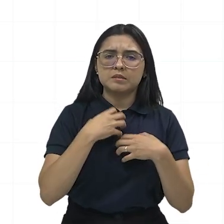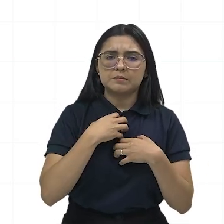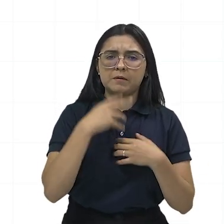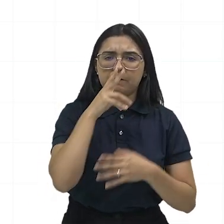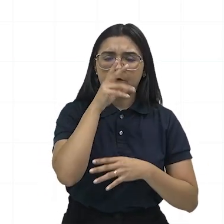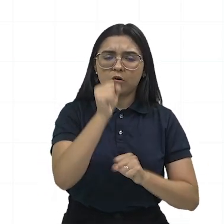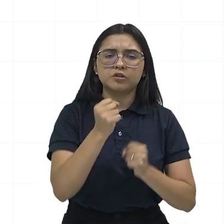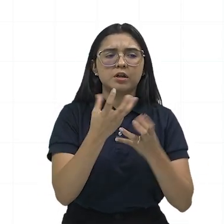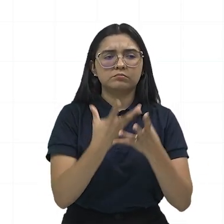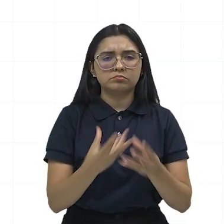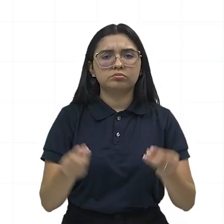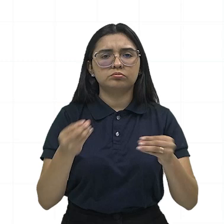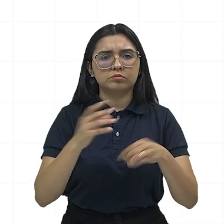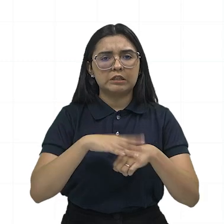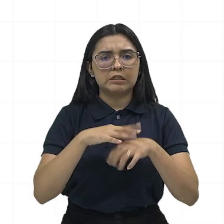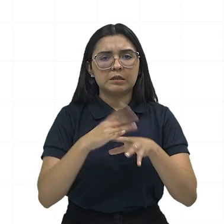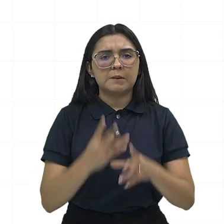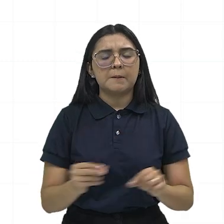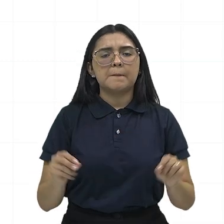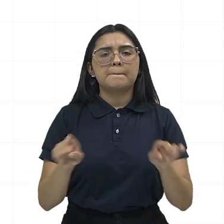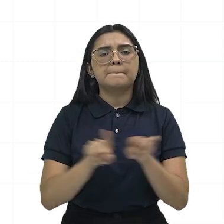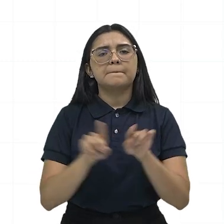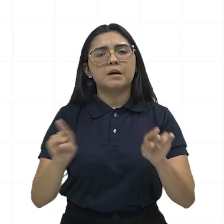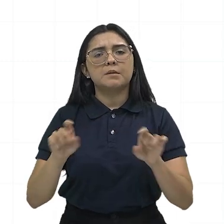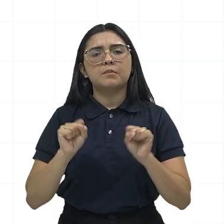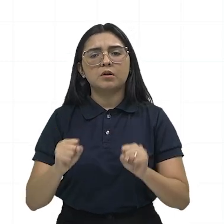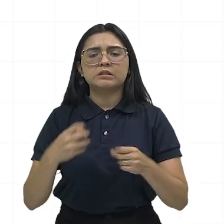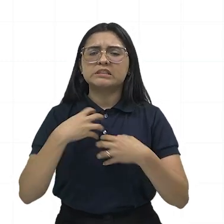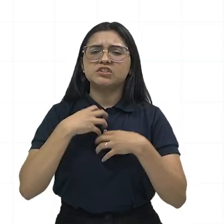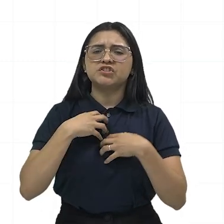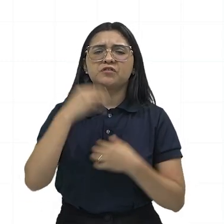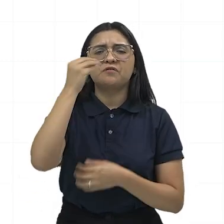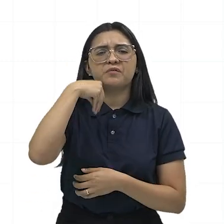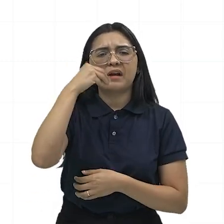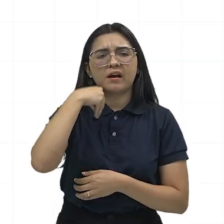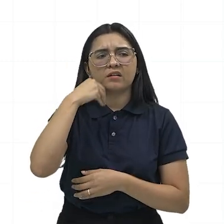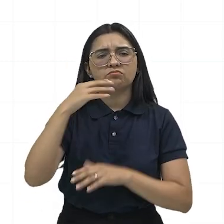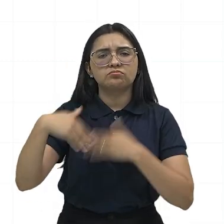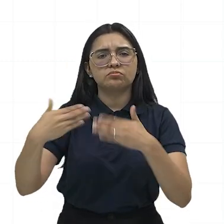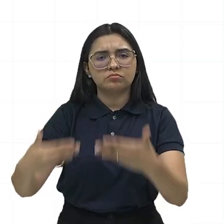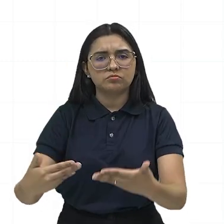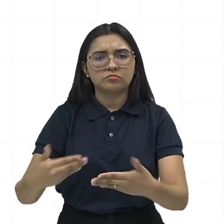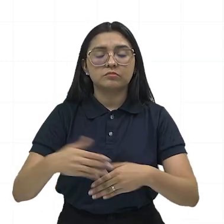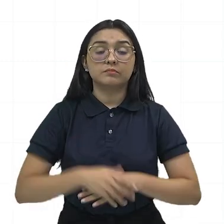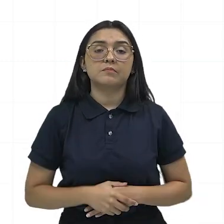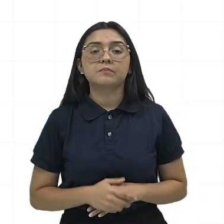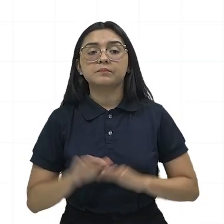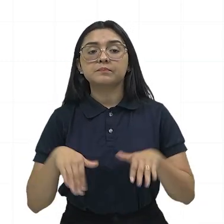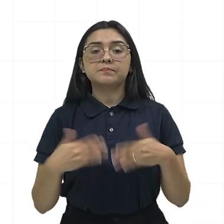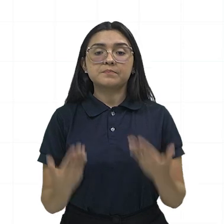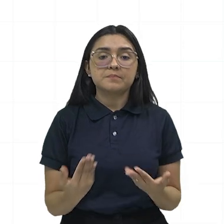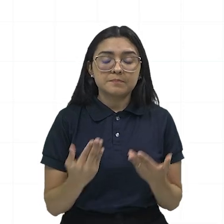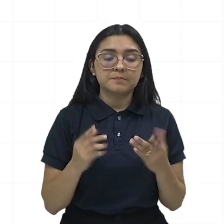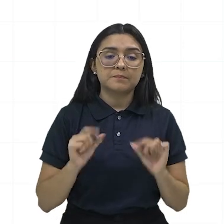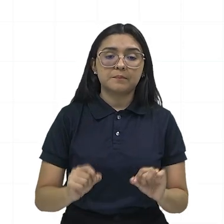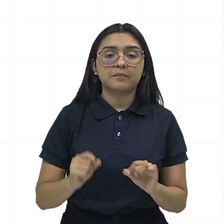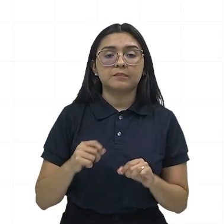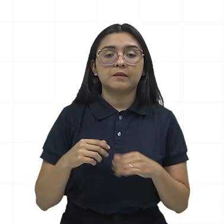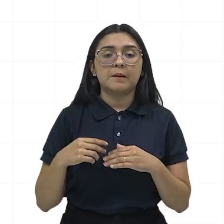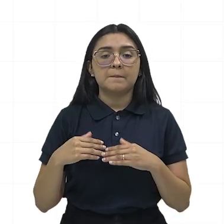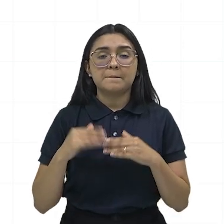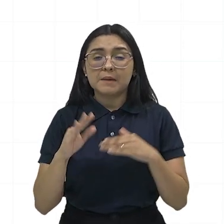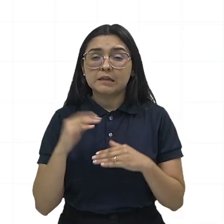agudos tenham passado, ela ainda pode permanecer debilitada por mais tempo. E no que se refere à forma mais grave